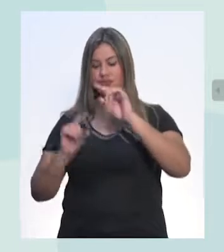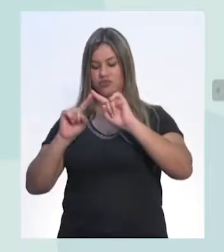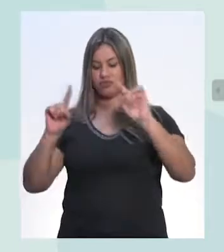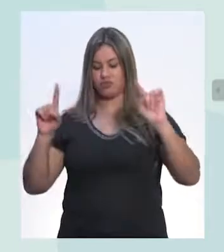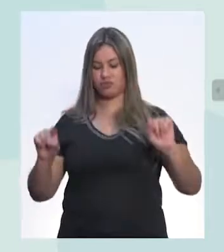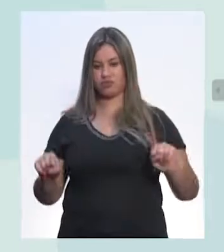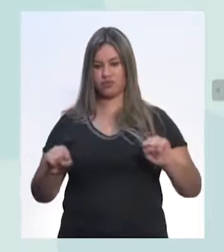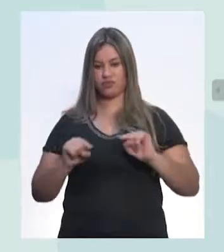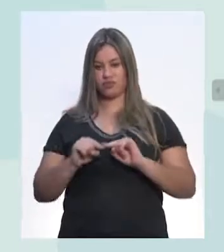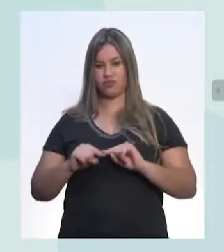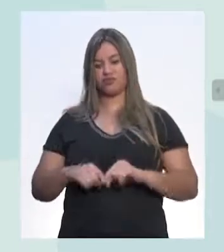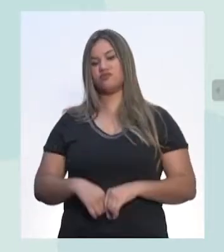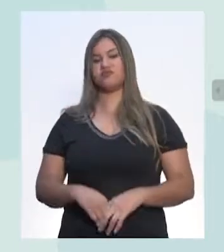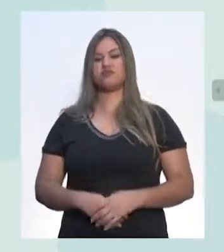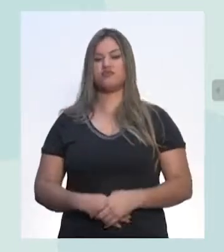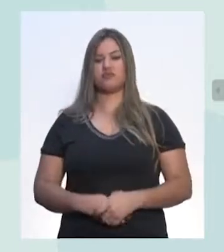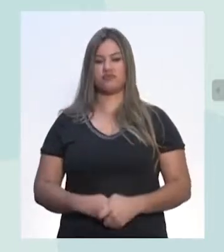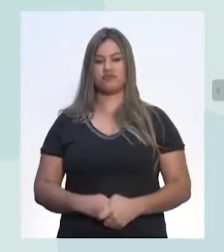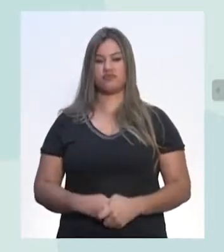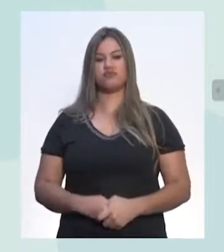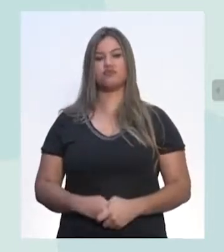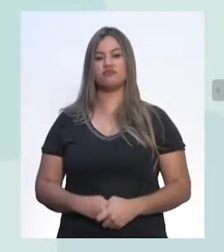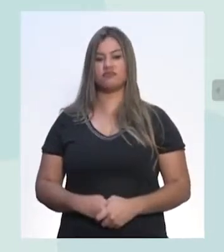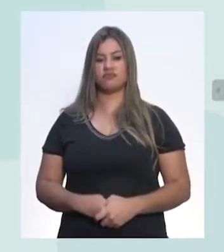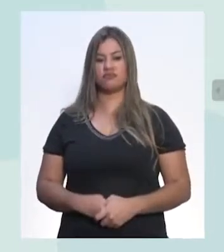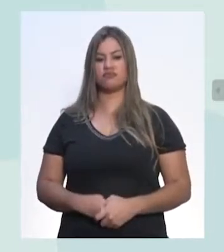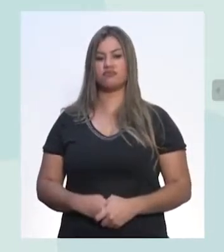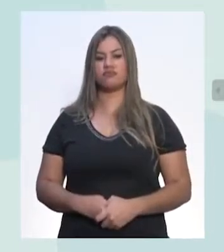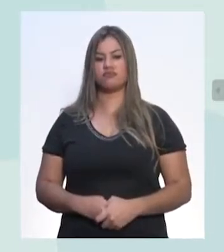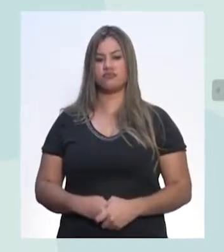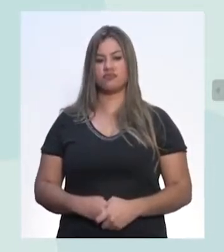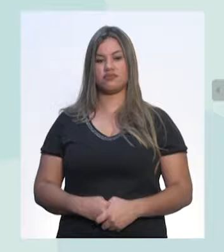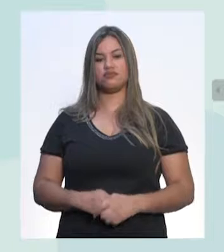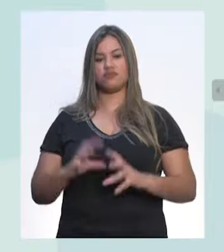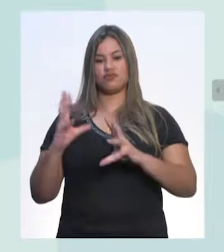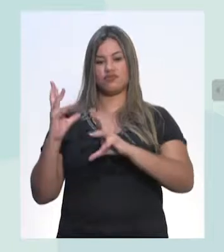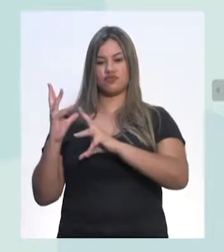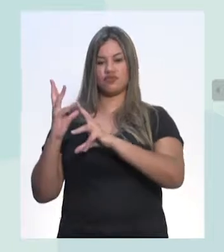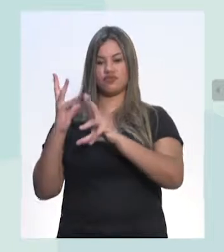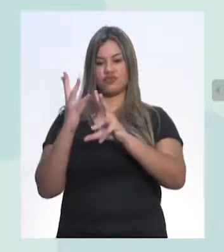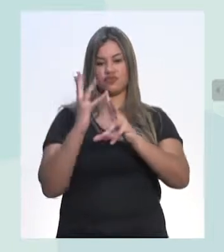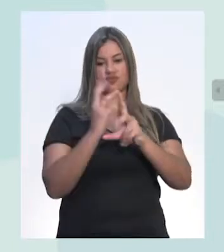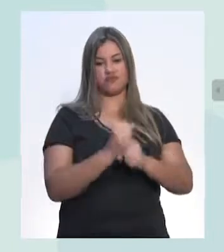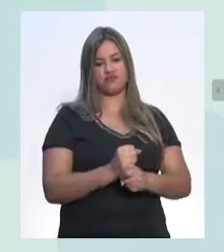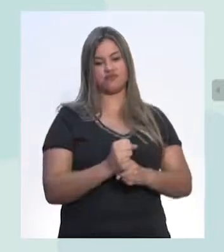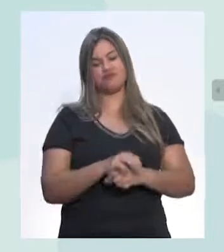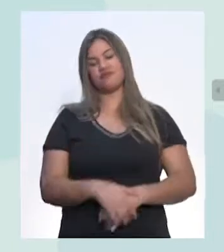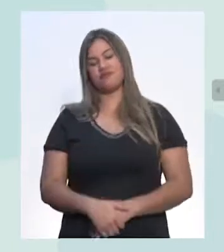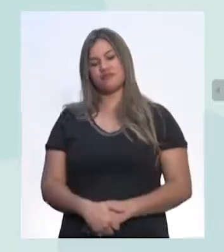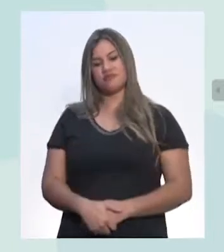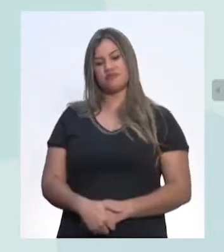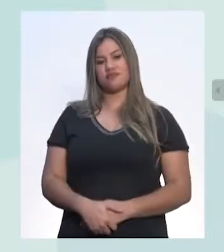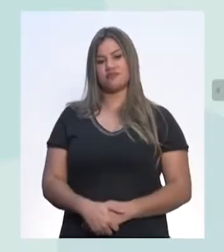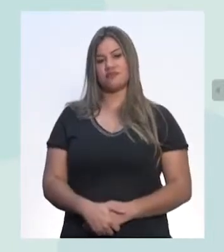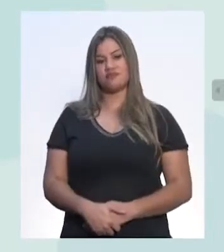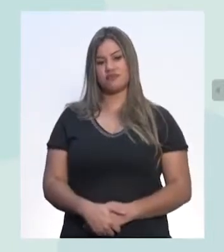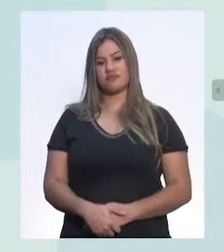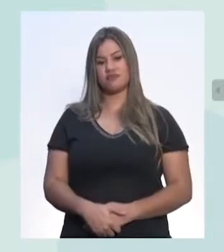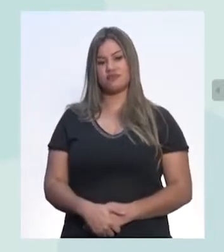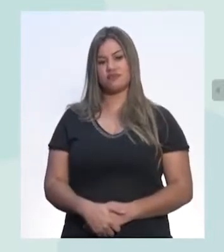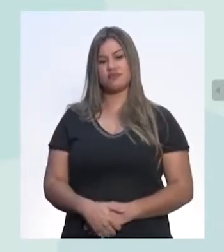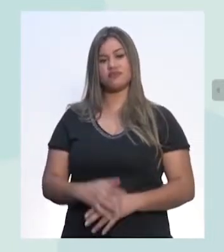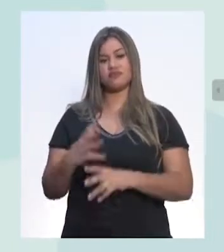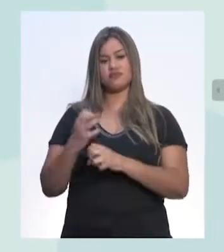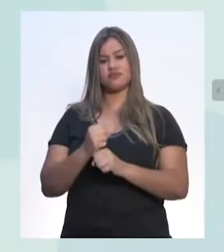correto? Porque eu tenho, aparece os dois lados. Somando todos, né? Exato. Quantas vezes eu somei a